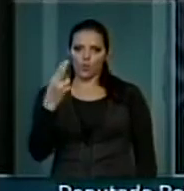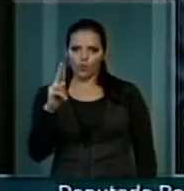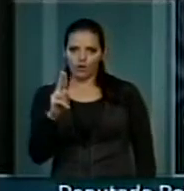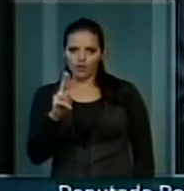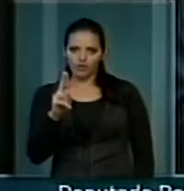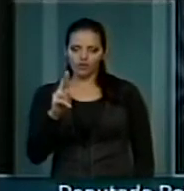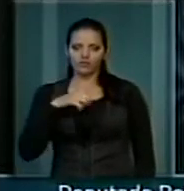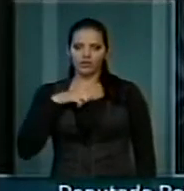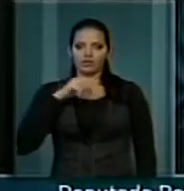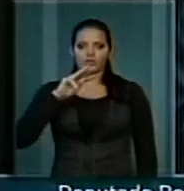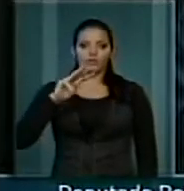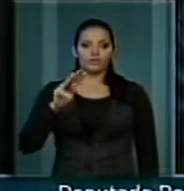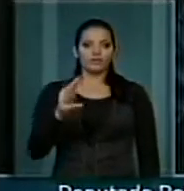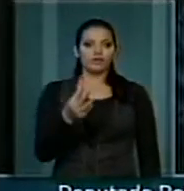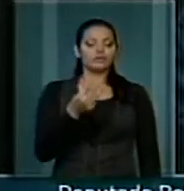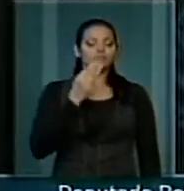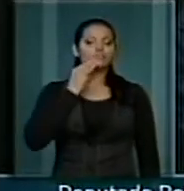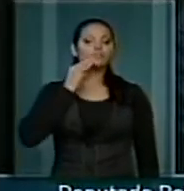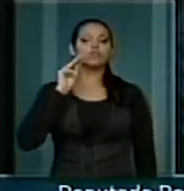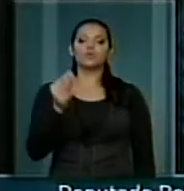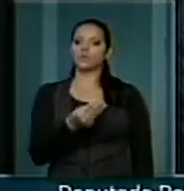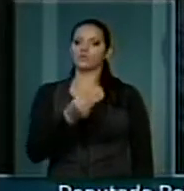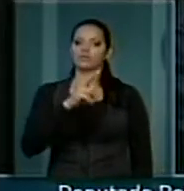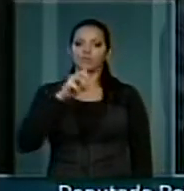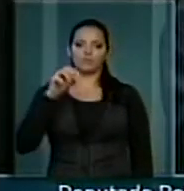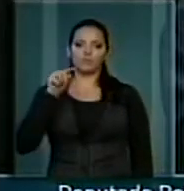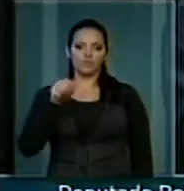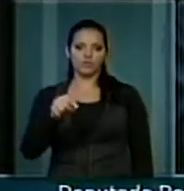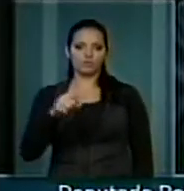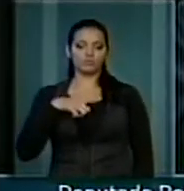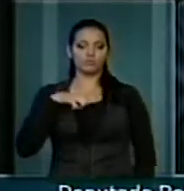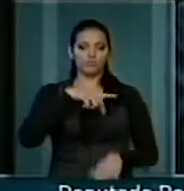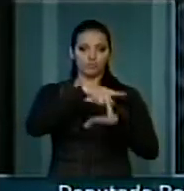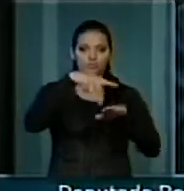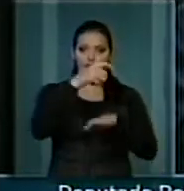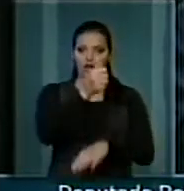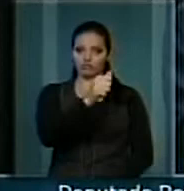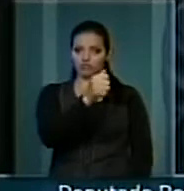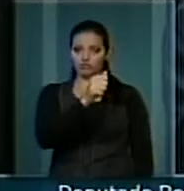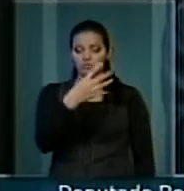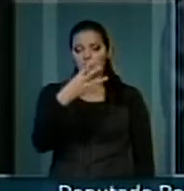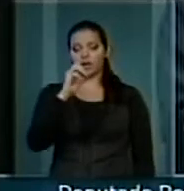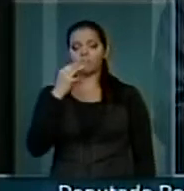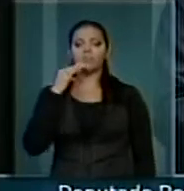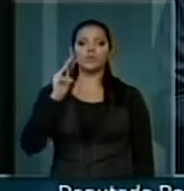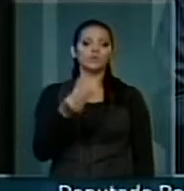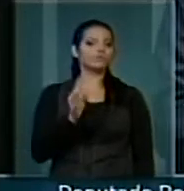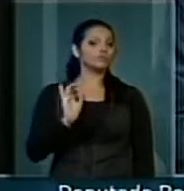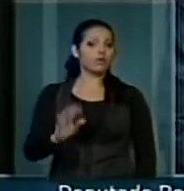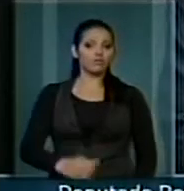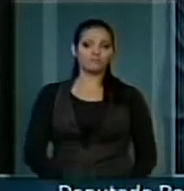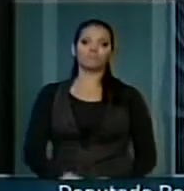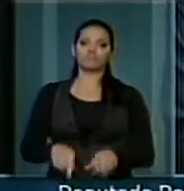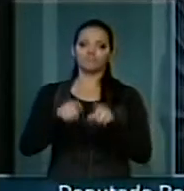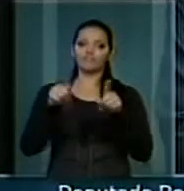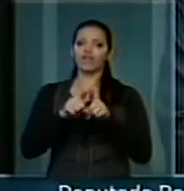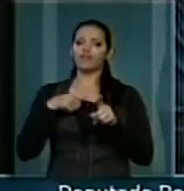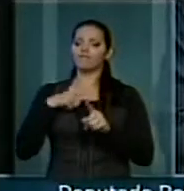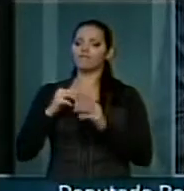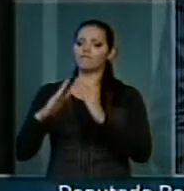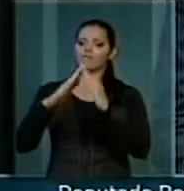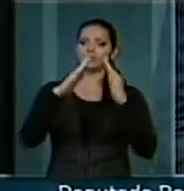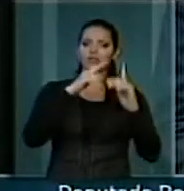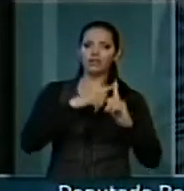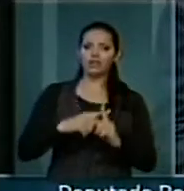que possui 3 milhões e meio de habitantes, e da Argentina, que beira os 40 milhões. Além dos milhares de templos,